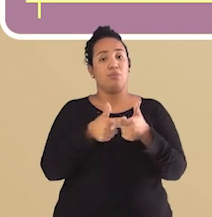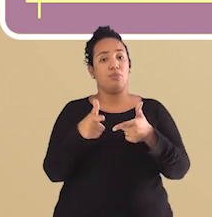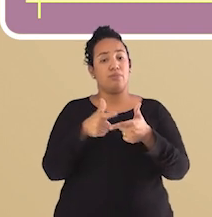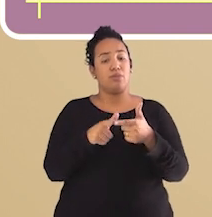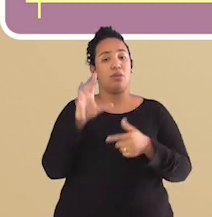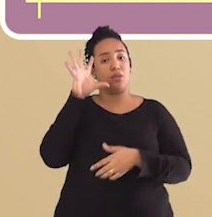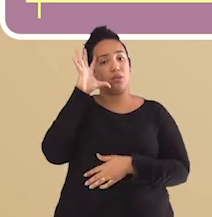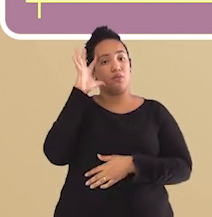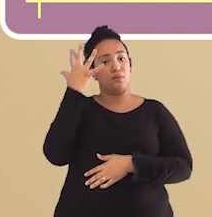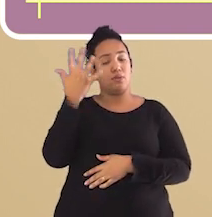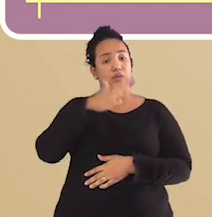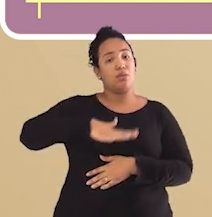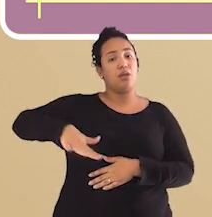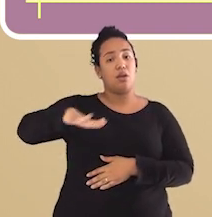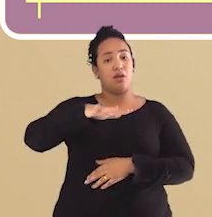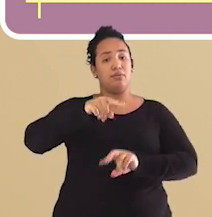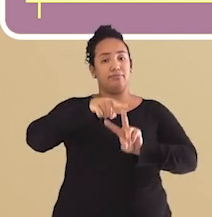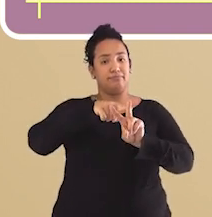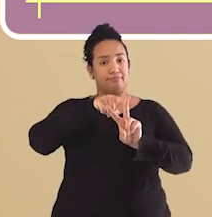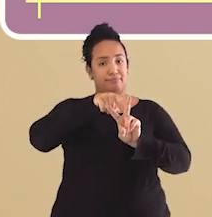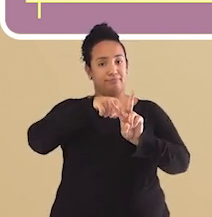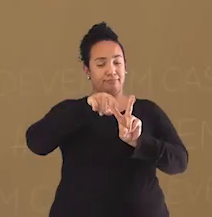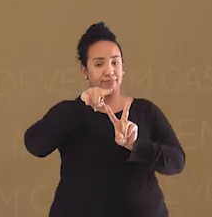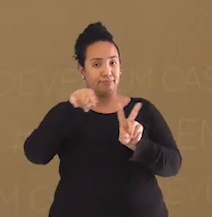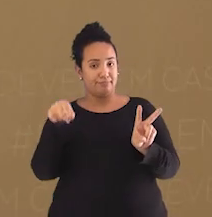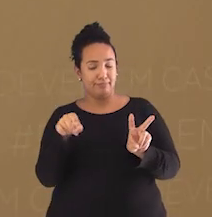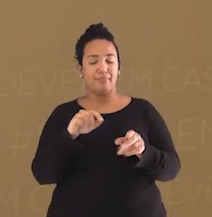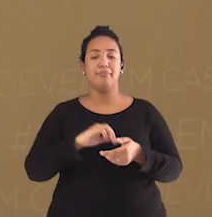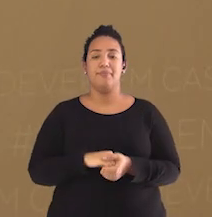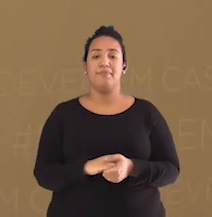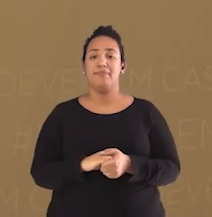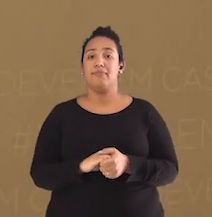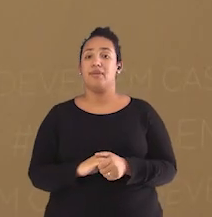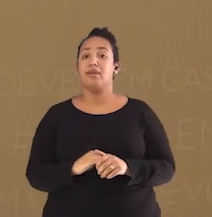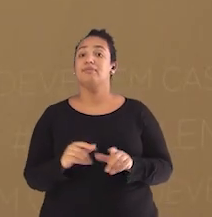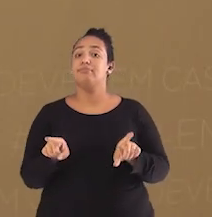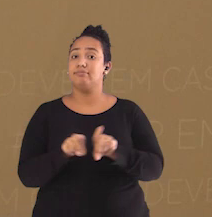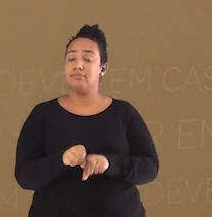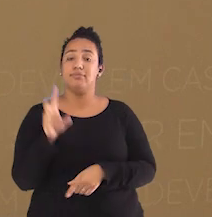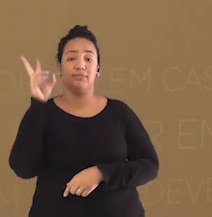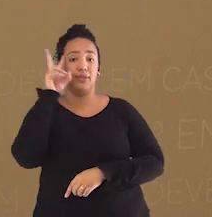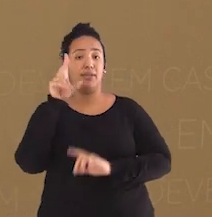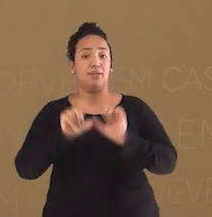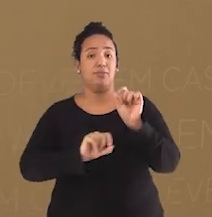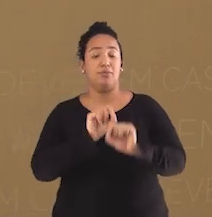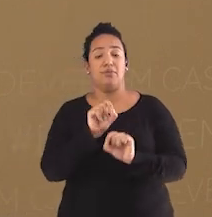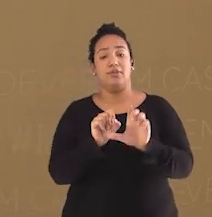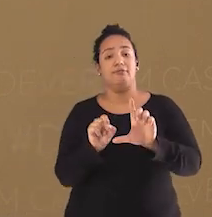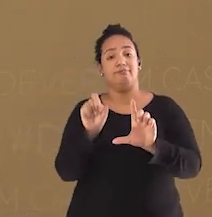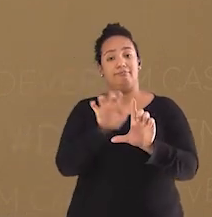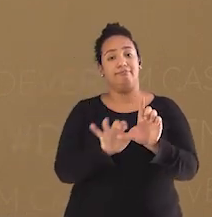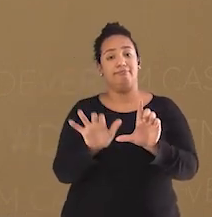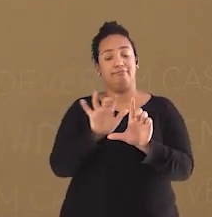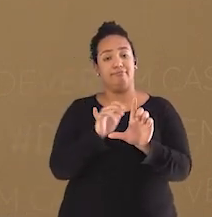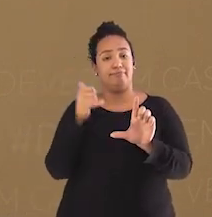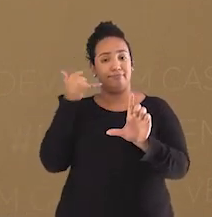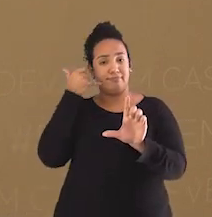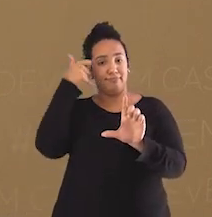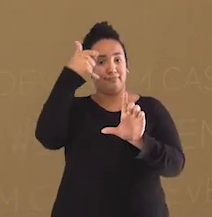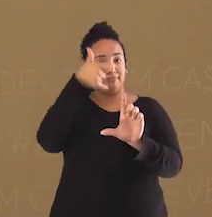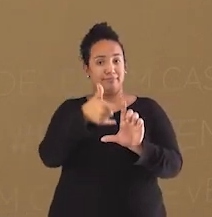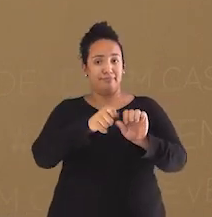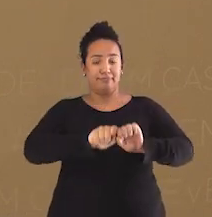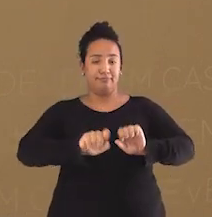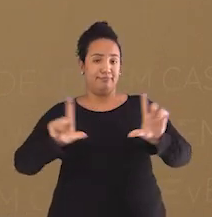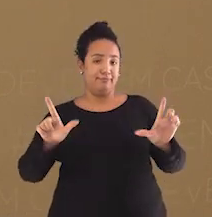resolver problemas envolvendo raiz quadrada. E pessoal, não se esqueçam de apontar a câmera do seu celular